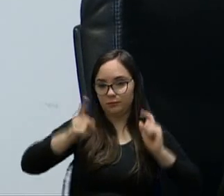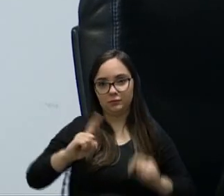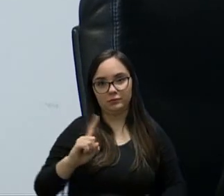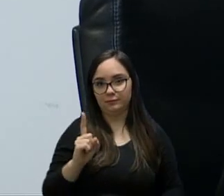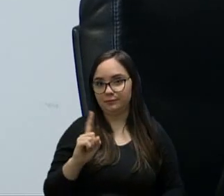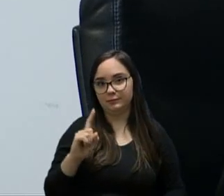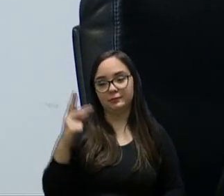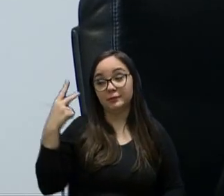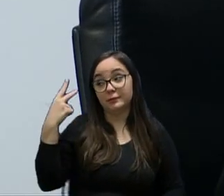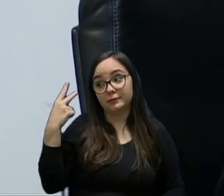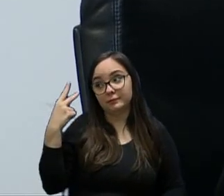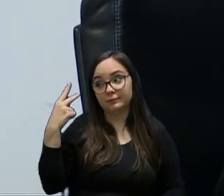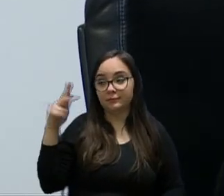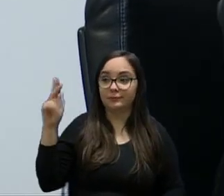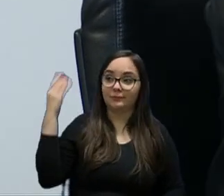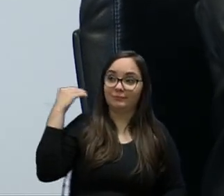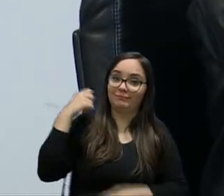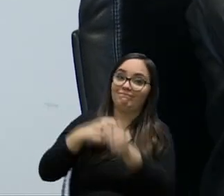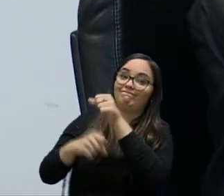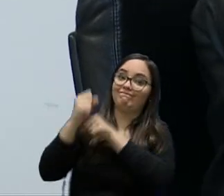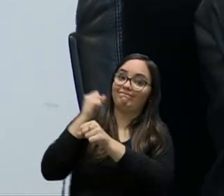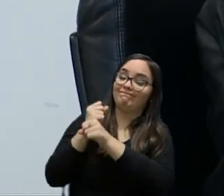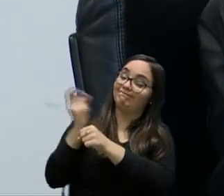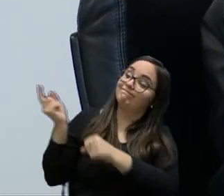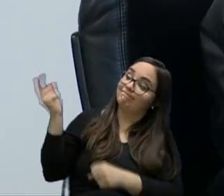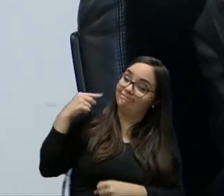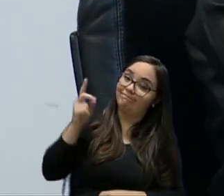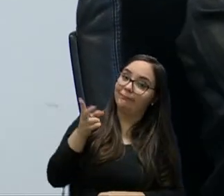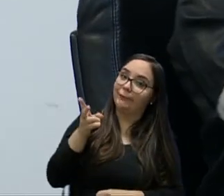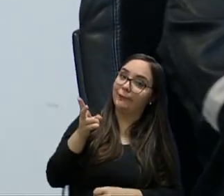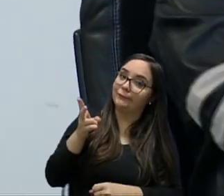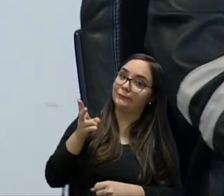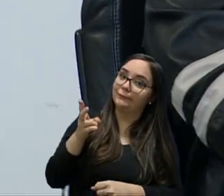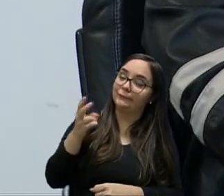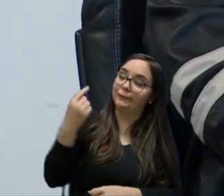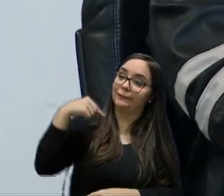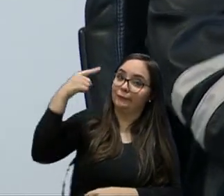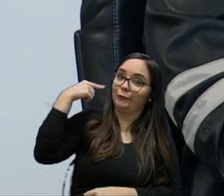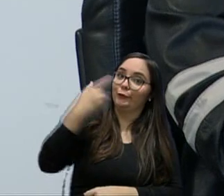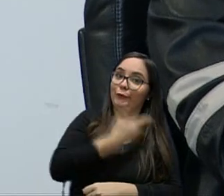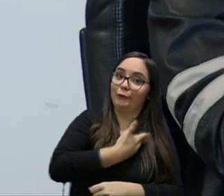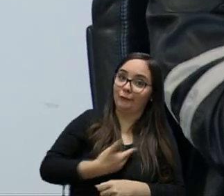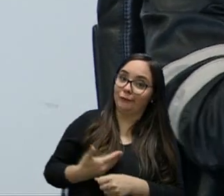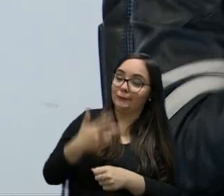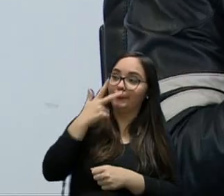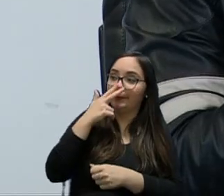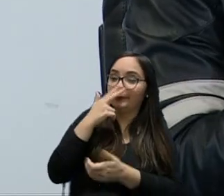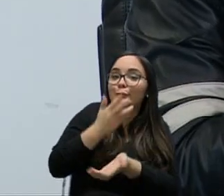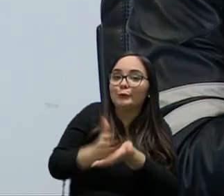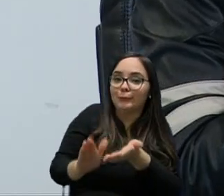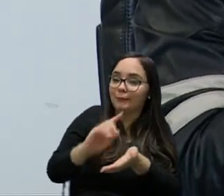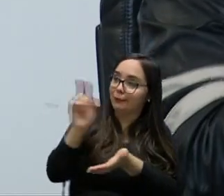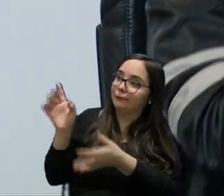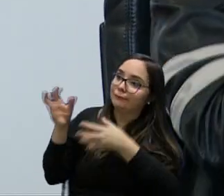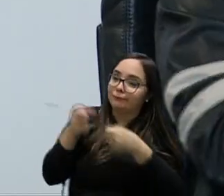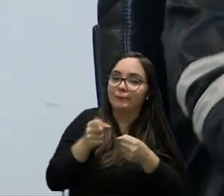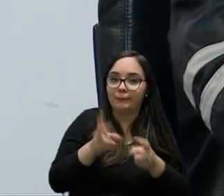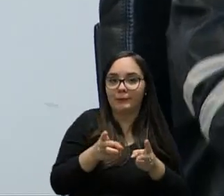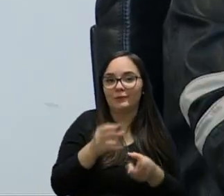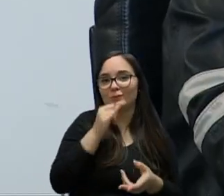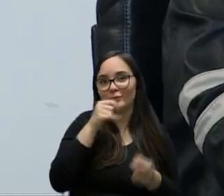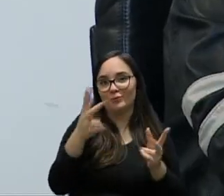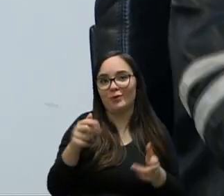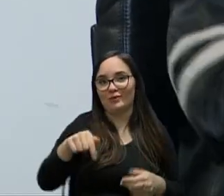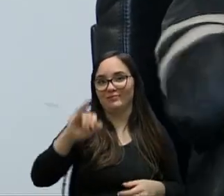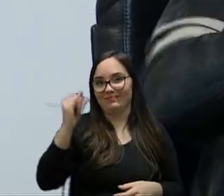dele vamos ver assim não é do governo dele e executando o que o outro governo deixou no caso o governo jaqueline nem